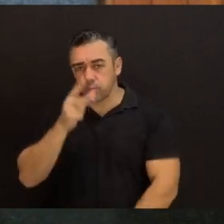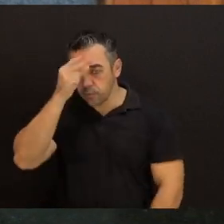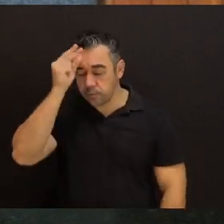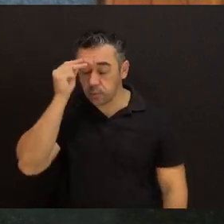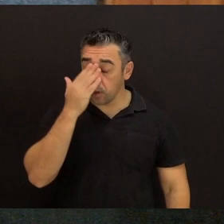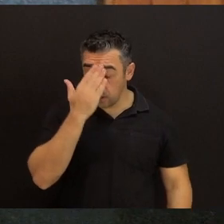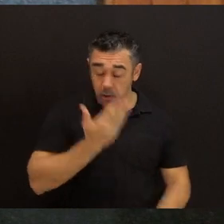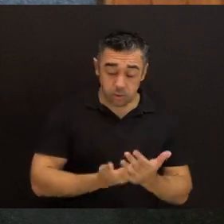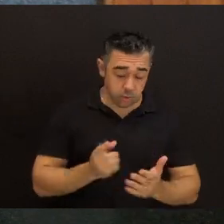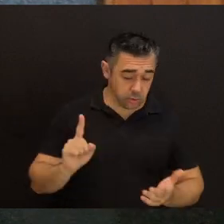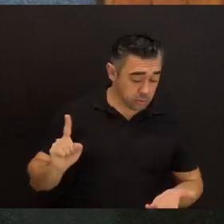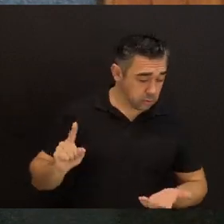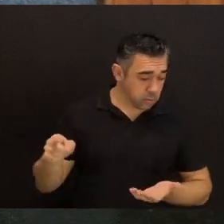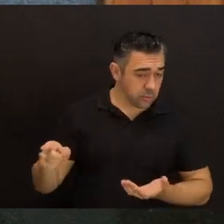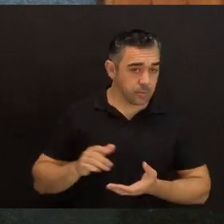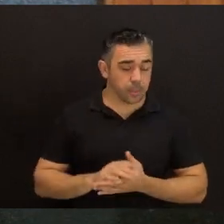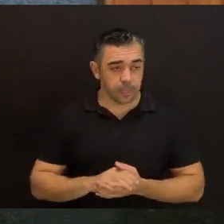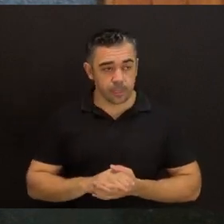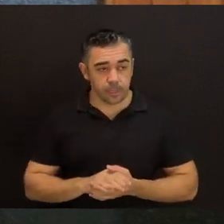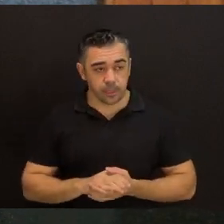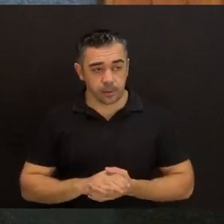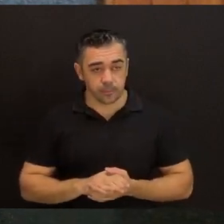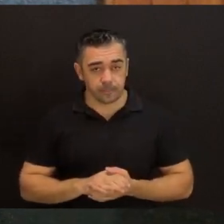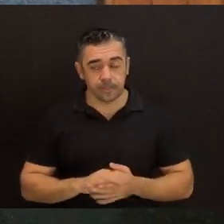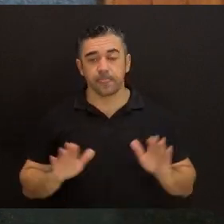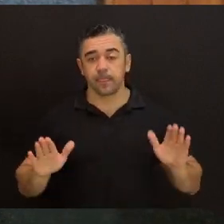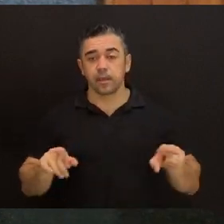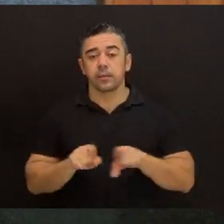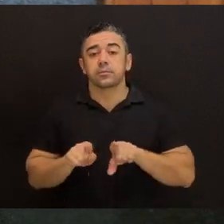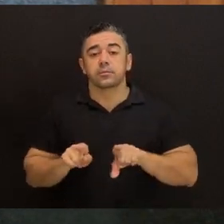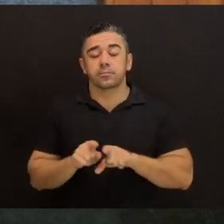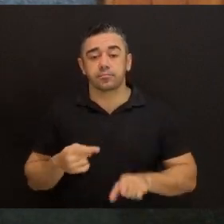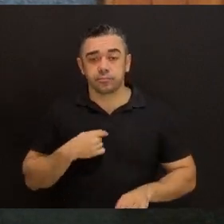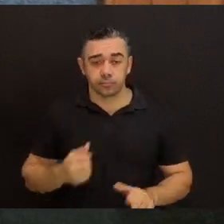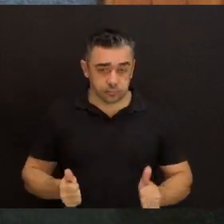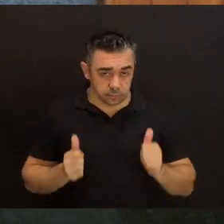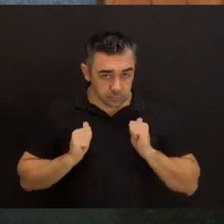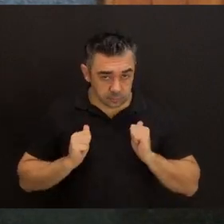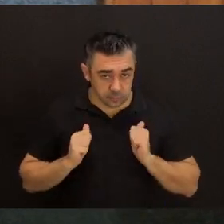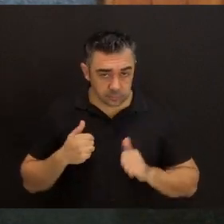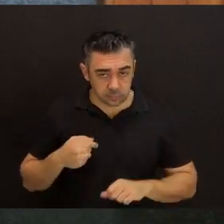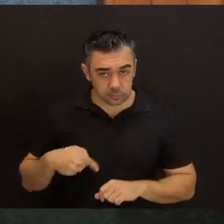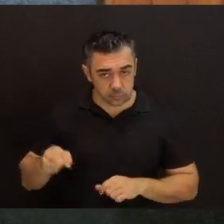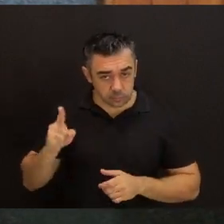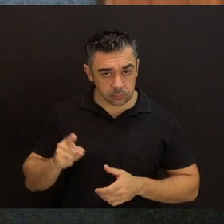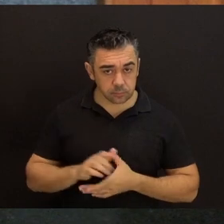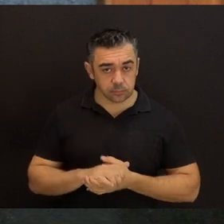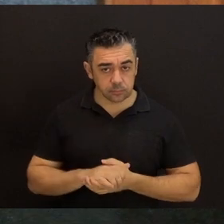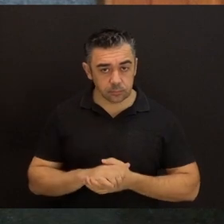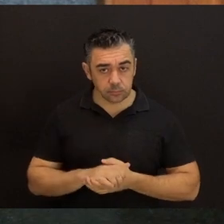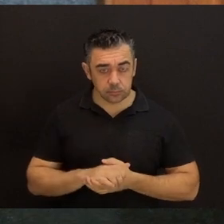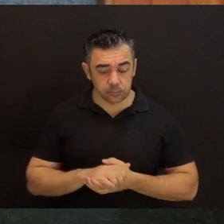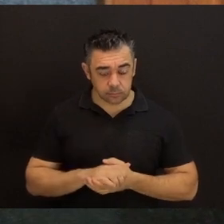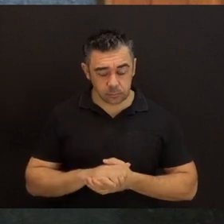verdade e para dar imparcialidade senhores ao meu ato repito imparcialidade